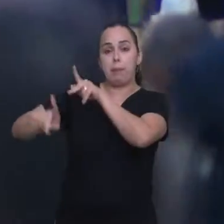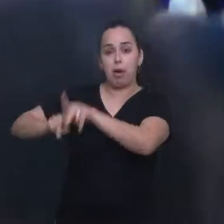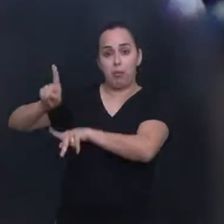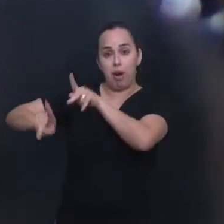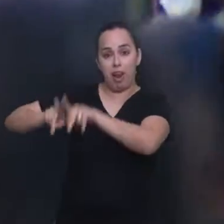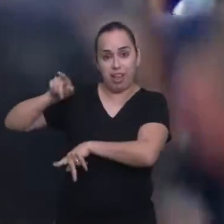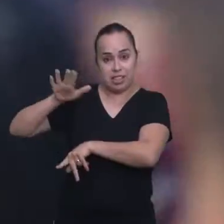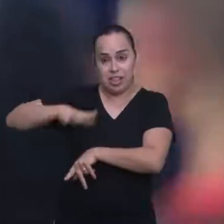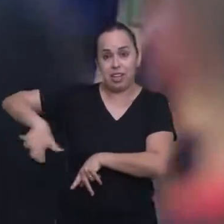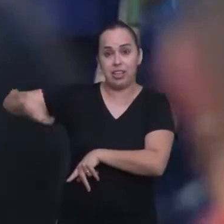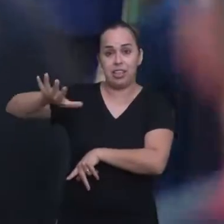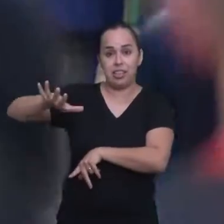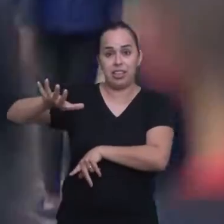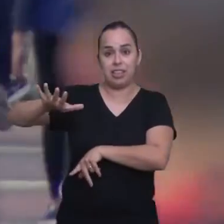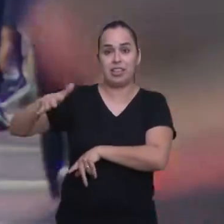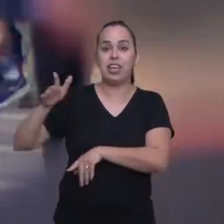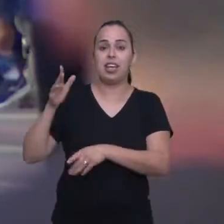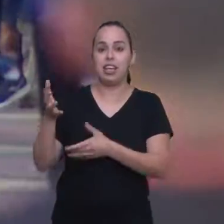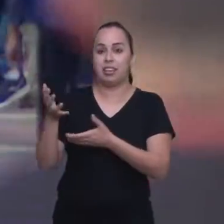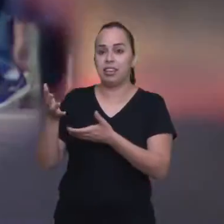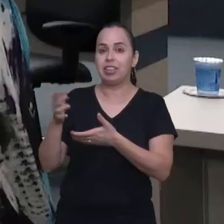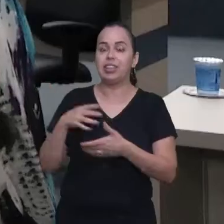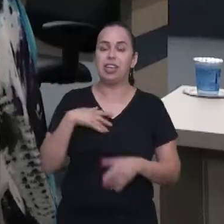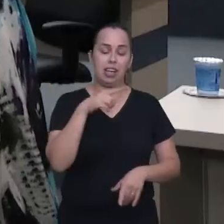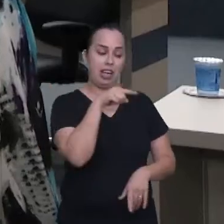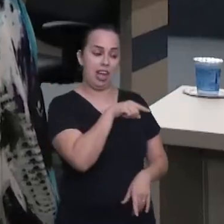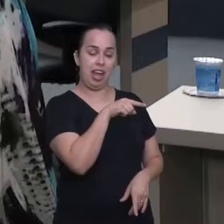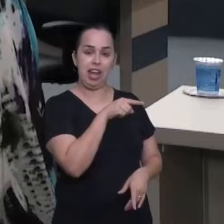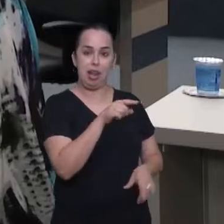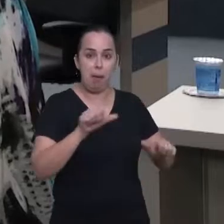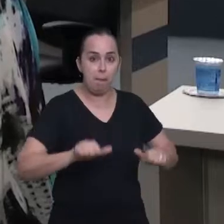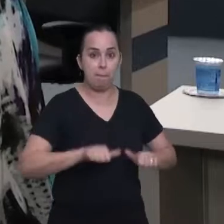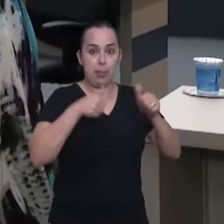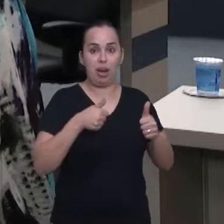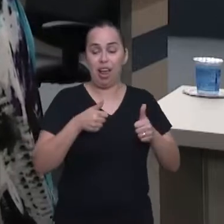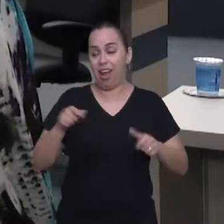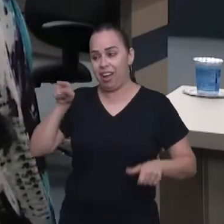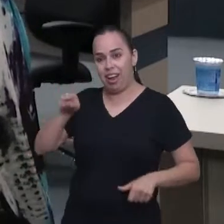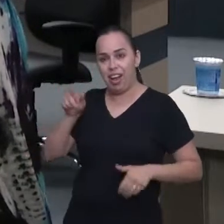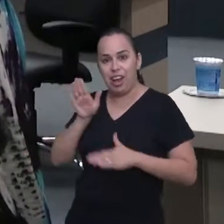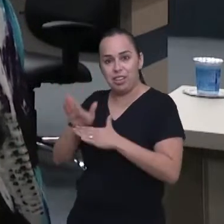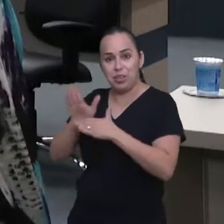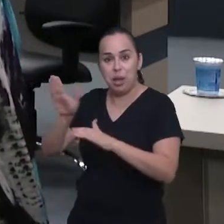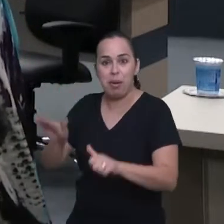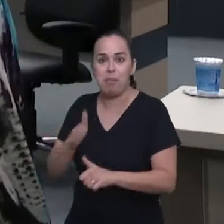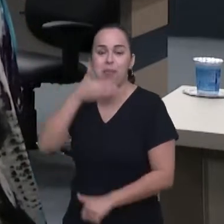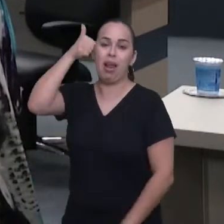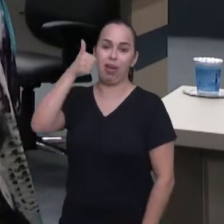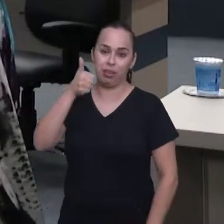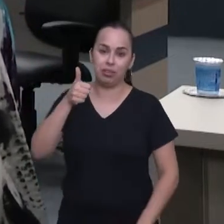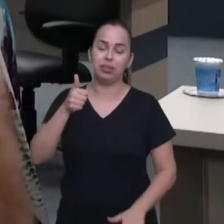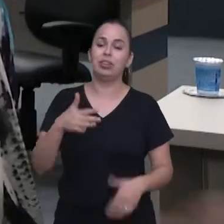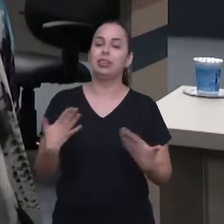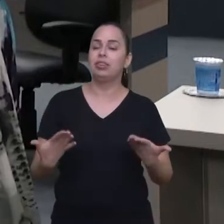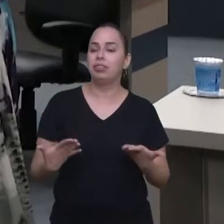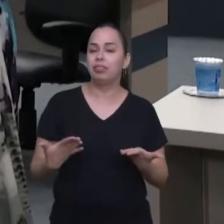para a população que deve receber um tratamento melhor. Todos vão ser beneficiados.